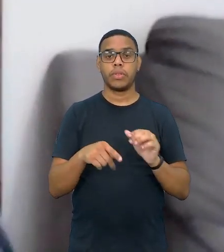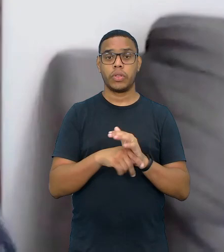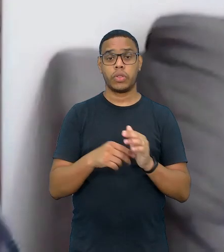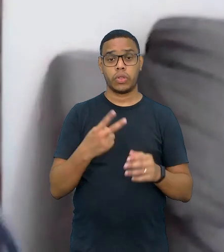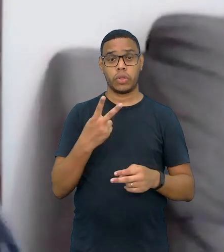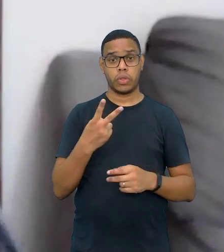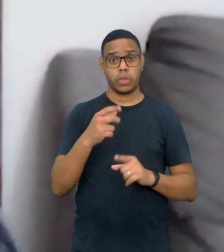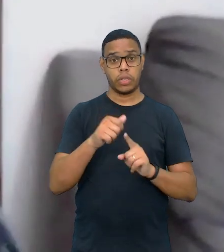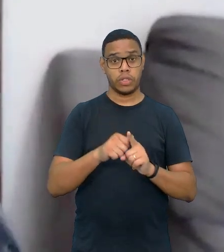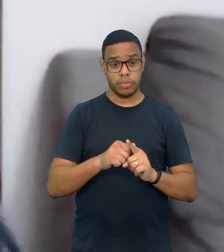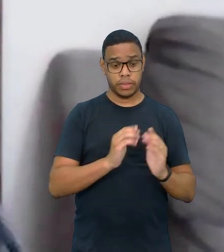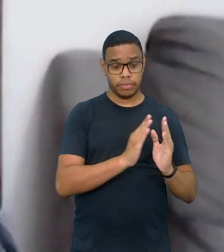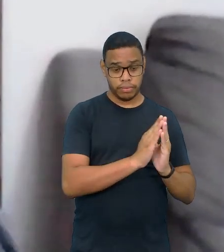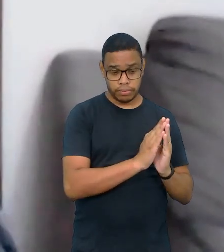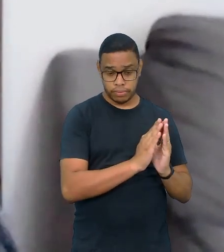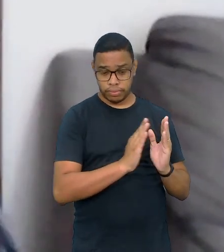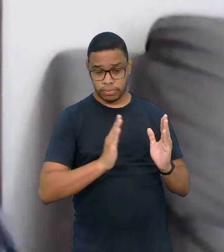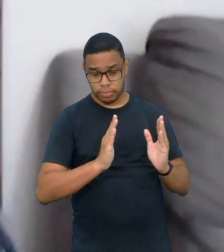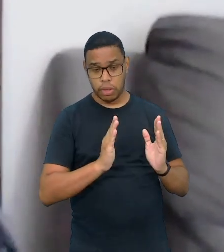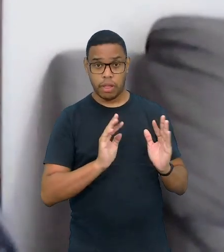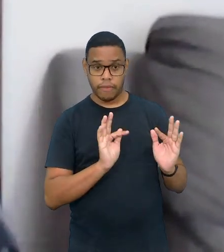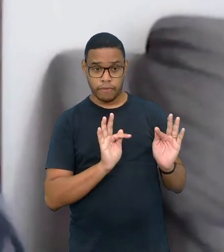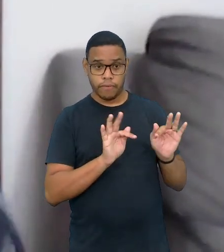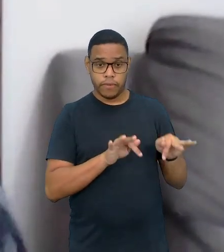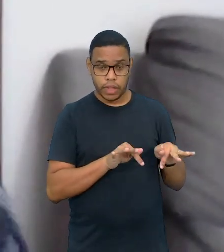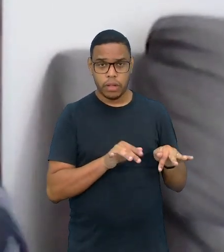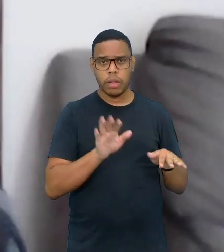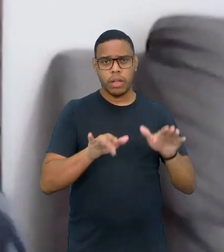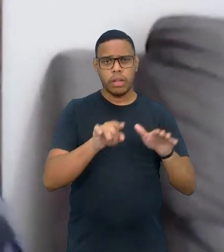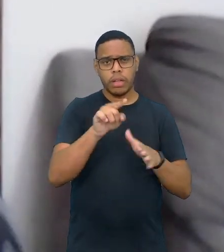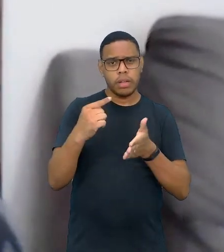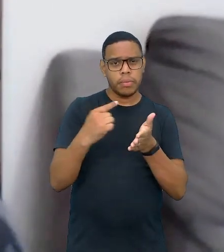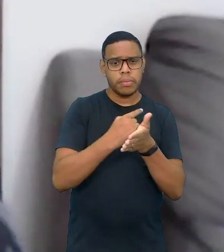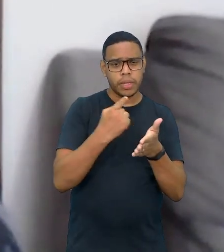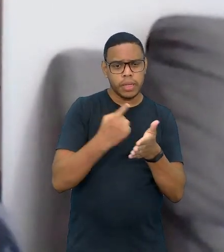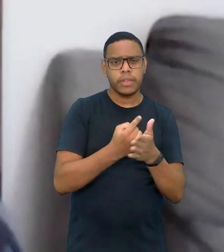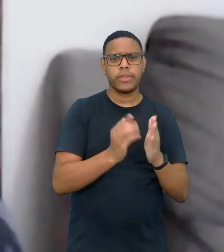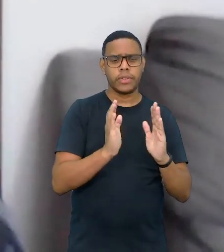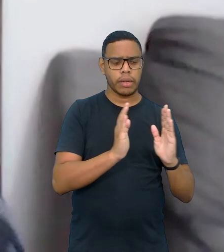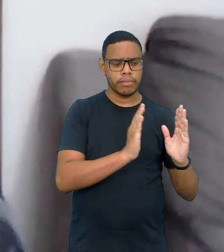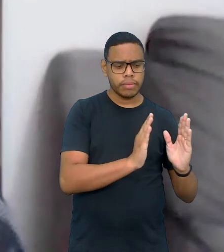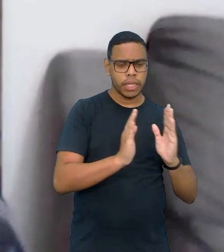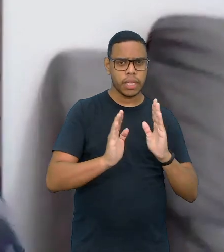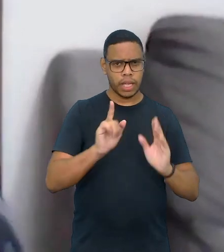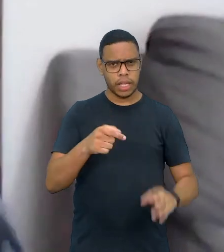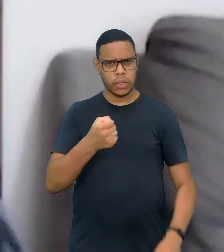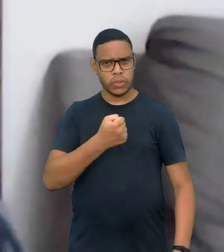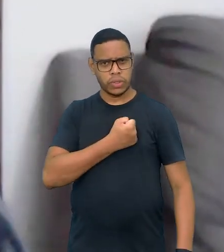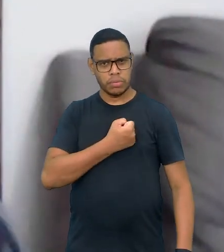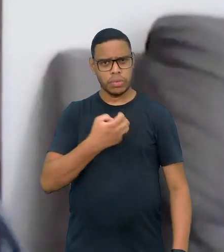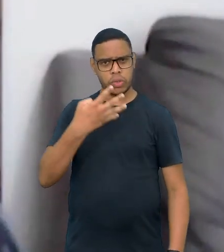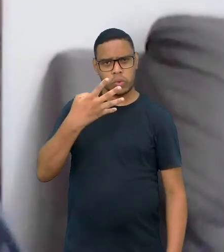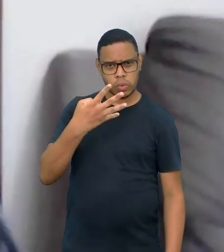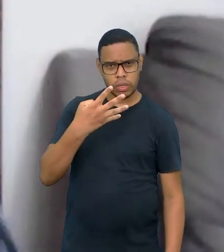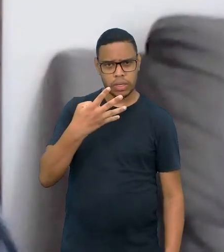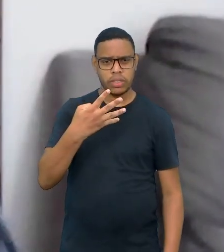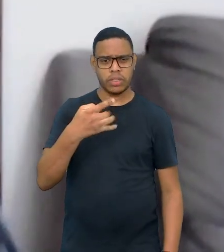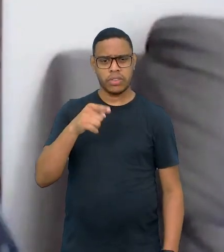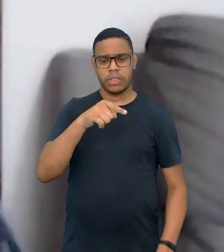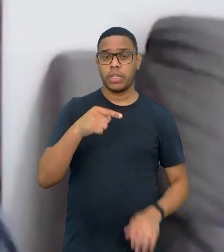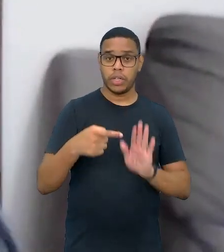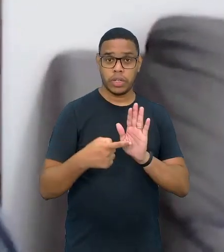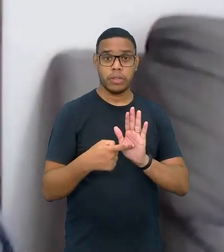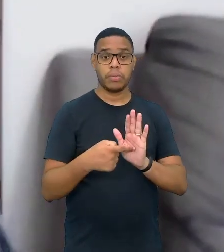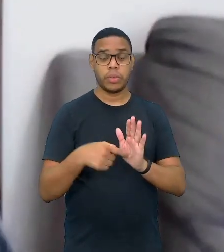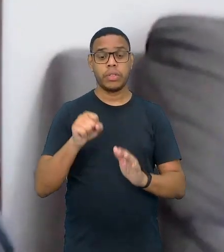bimestre. Como vocês podem me perguntar, Rosana, a gente foi para a sequência 4, né, vocês vão ver que eu vou